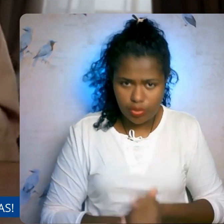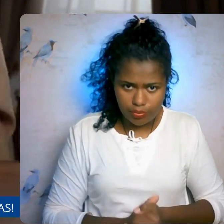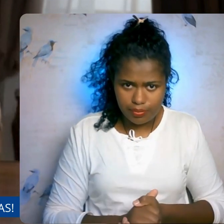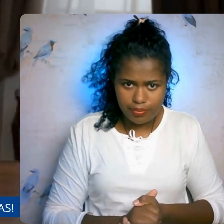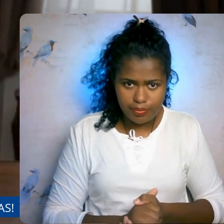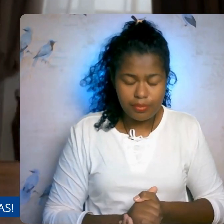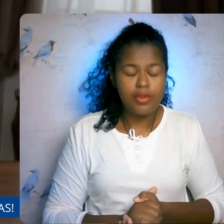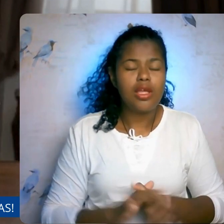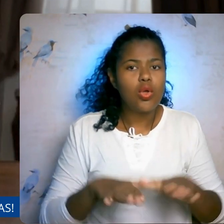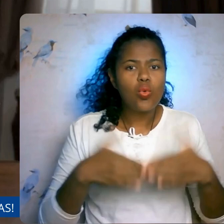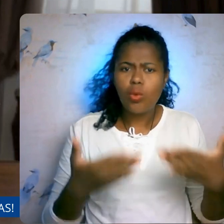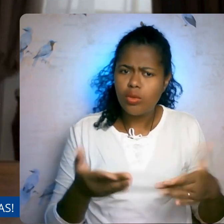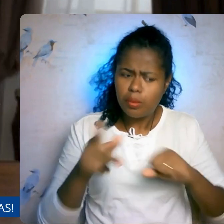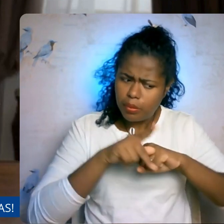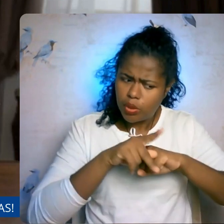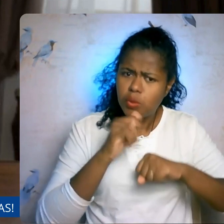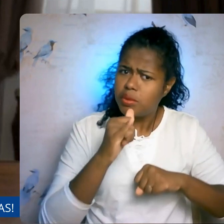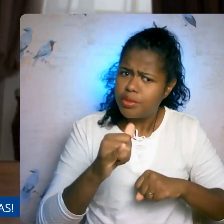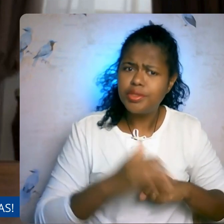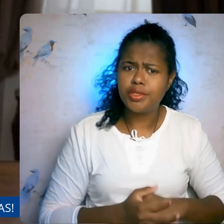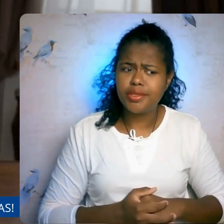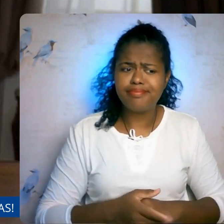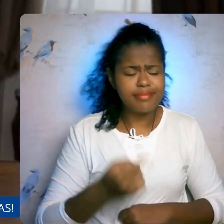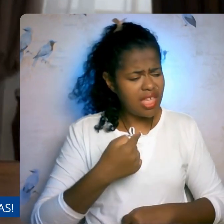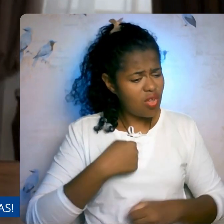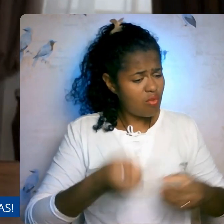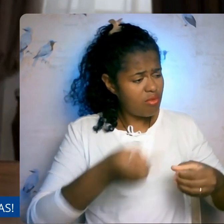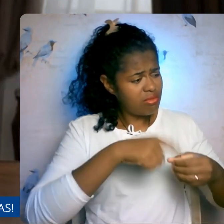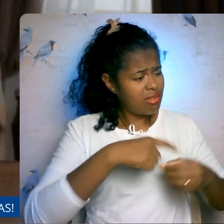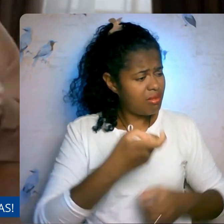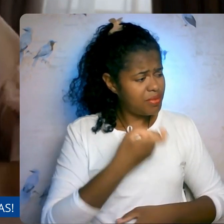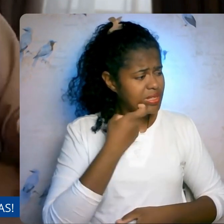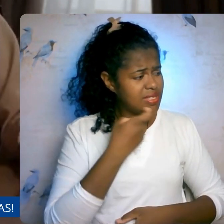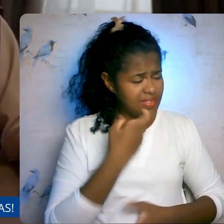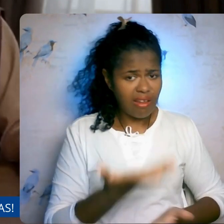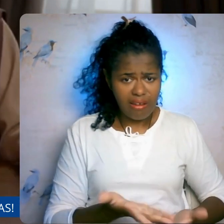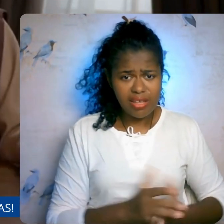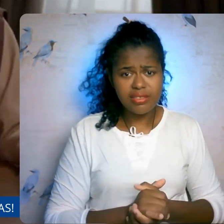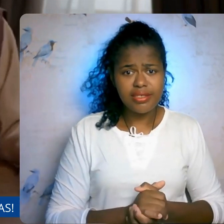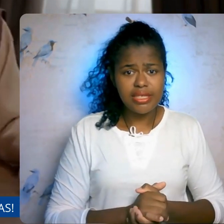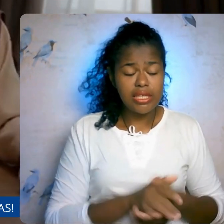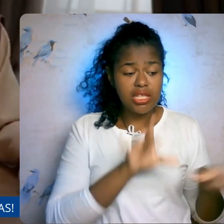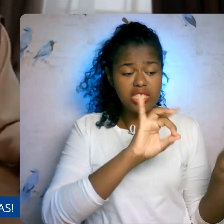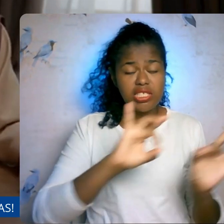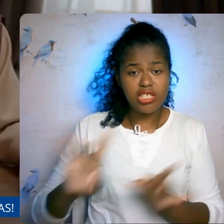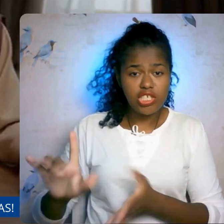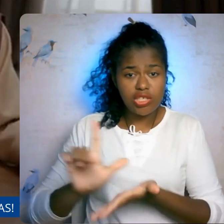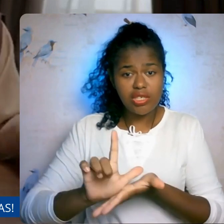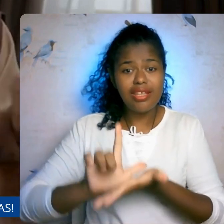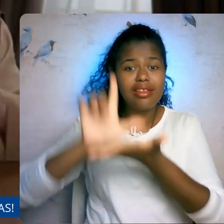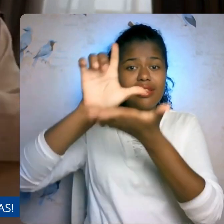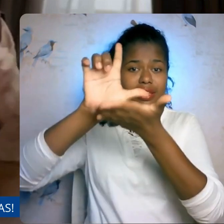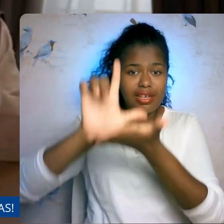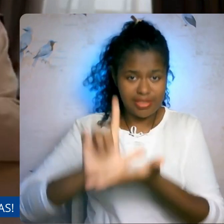pescar, parece que Pedro está desistindo do seu chamado, da sua missão, da liderança, de pastorear as ovelhas de Cristo.